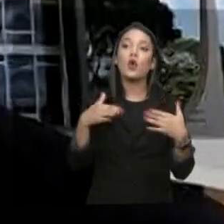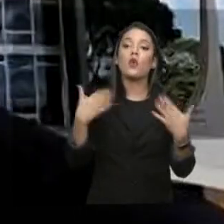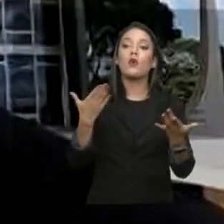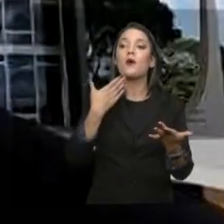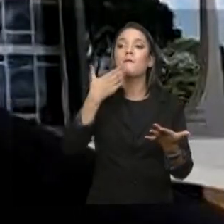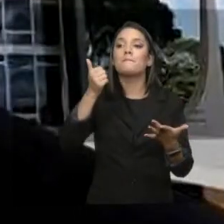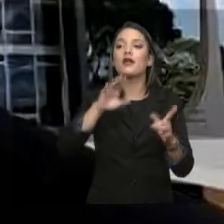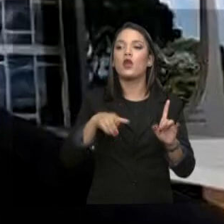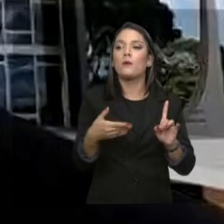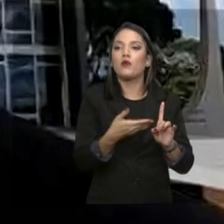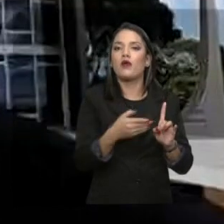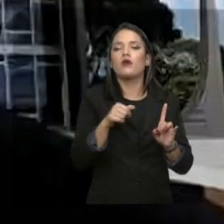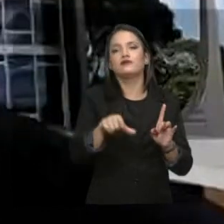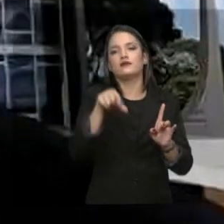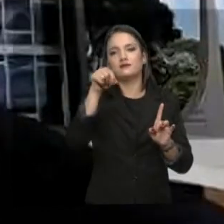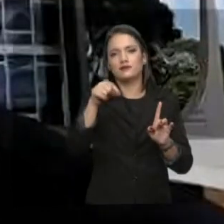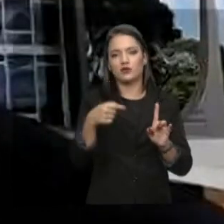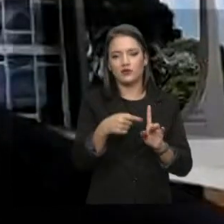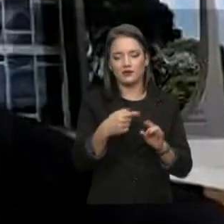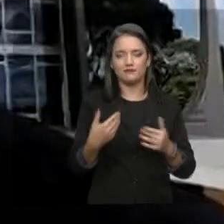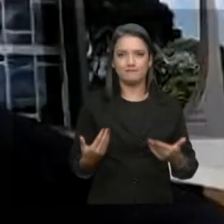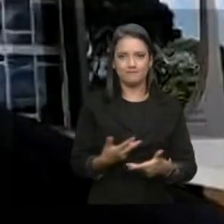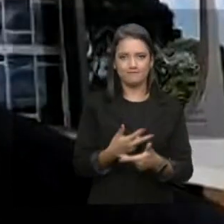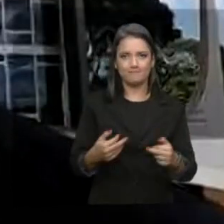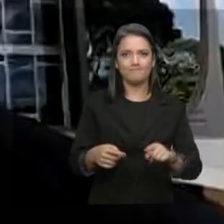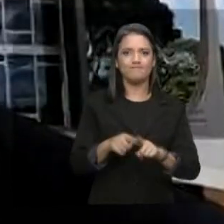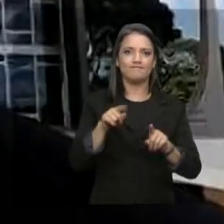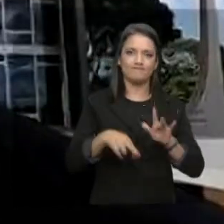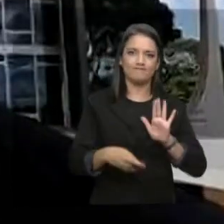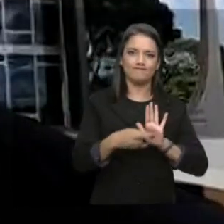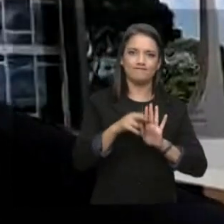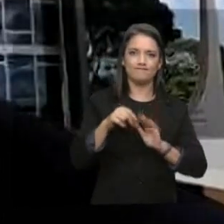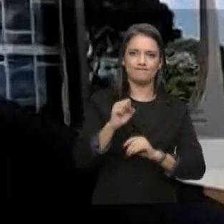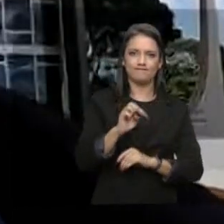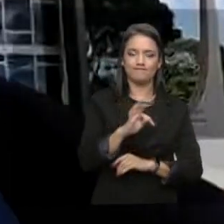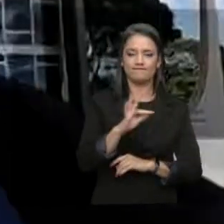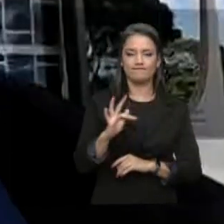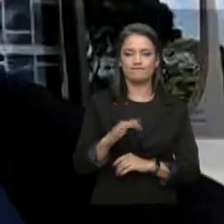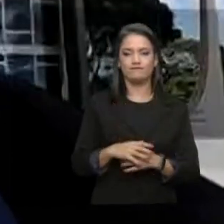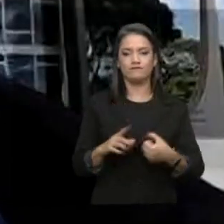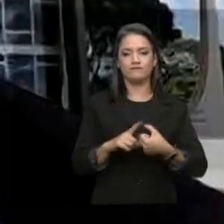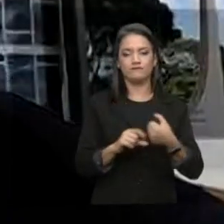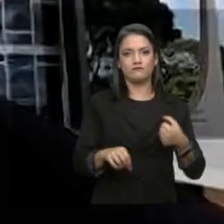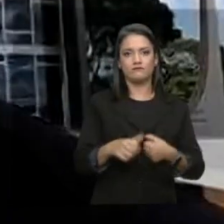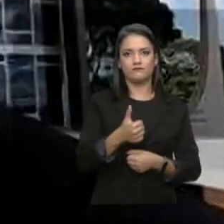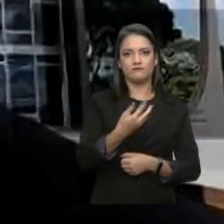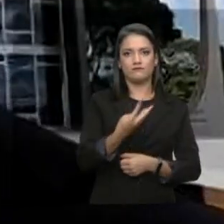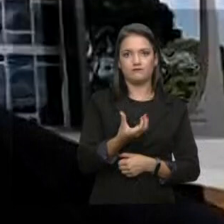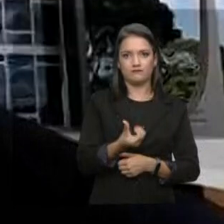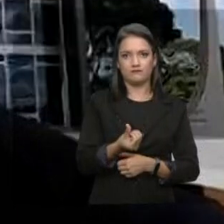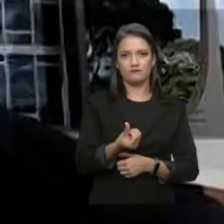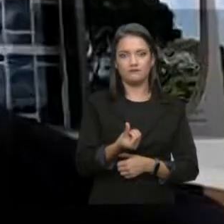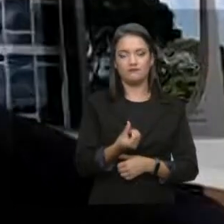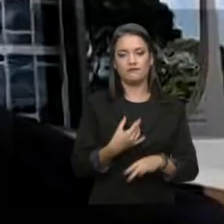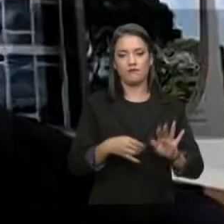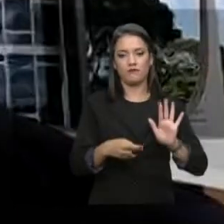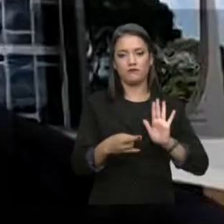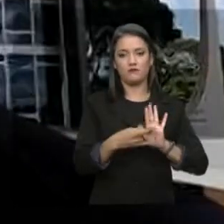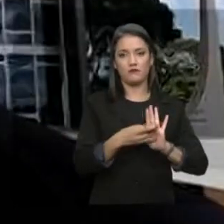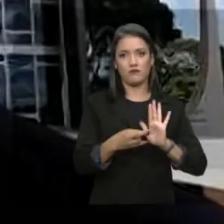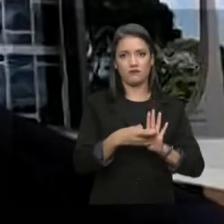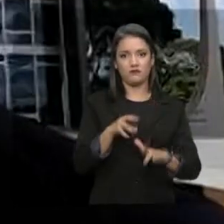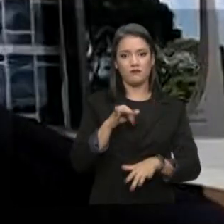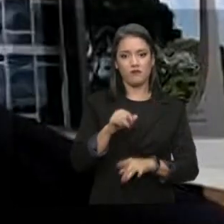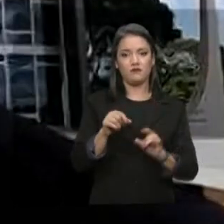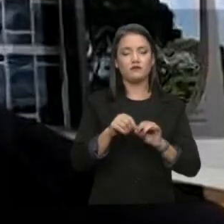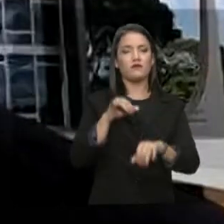dos dispositivos instrumentais do Supremo Tribunal Federal que abordam a questão. Artigo 146 do nosso regimento. Havendo por